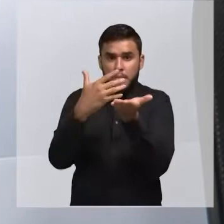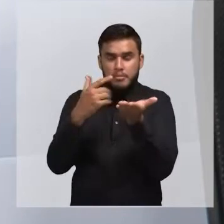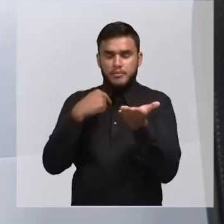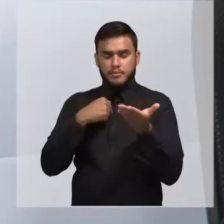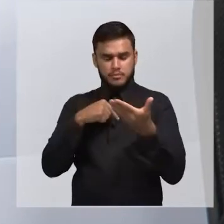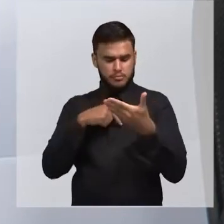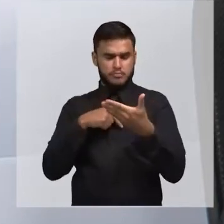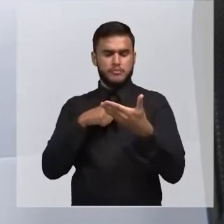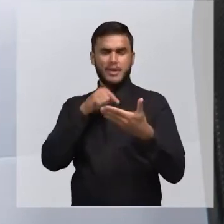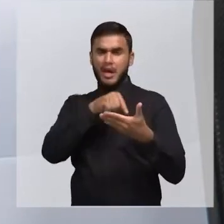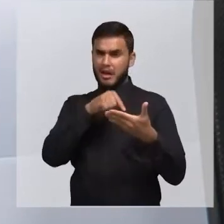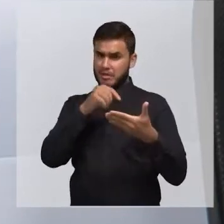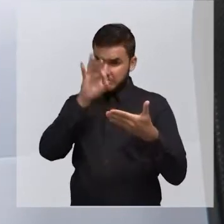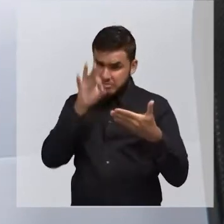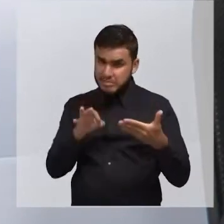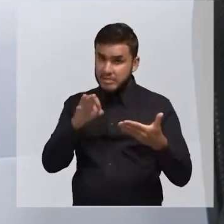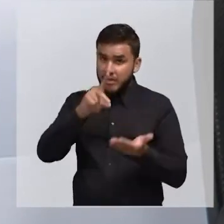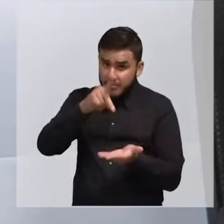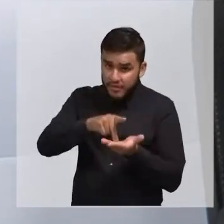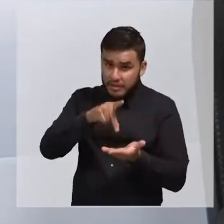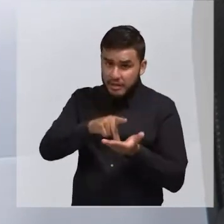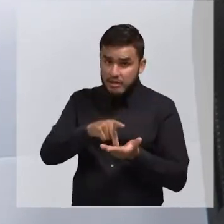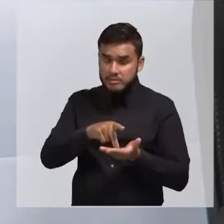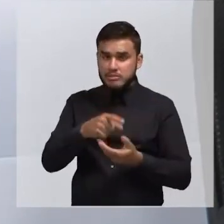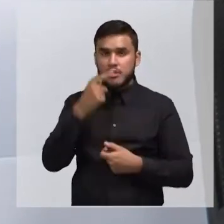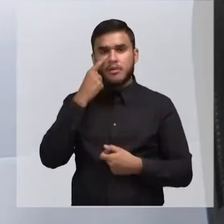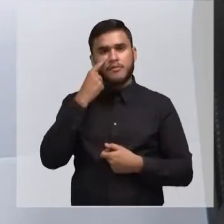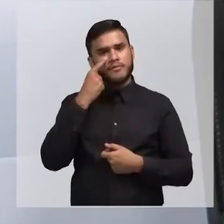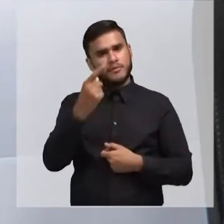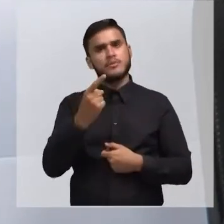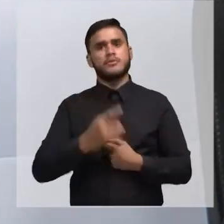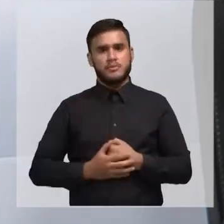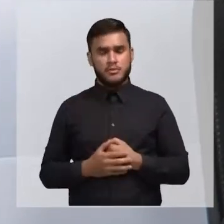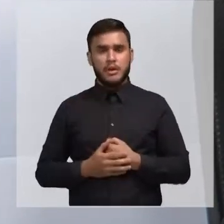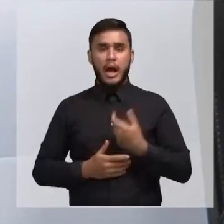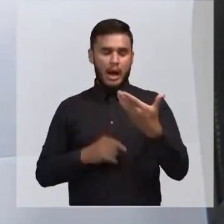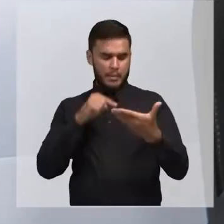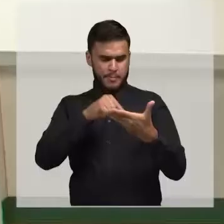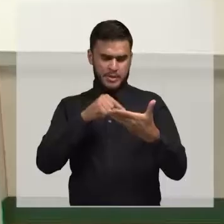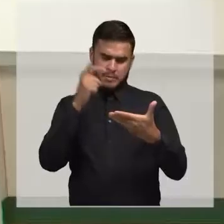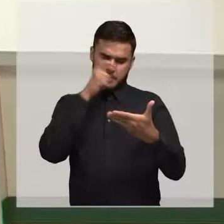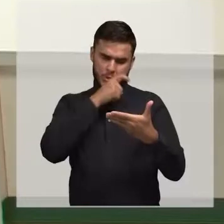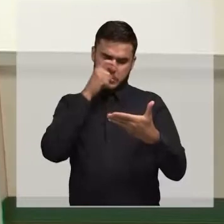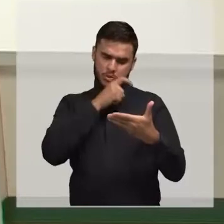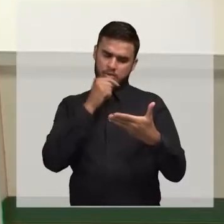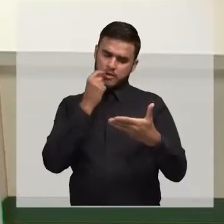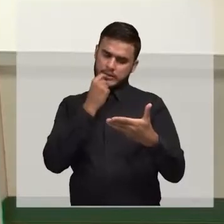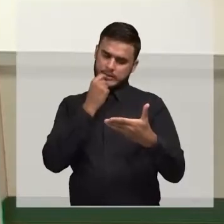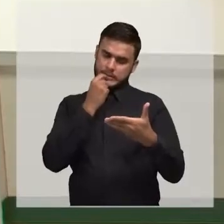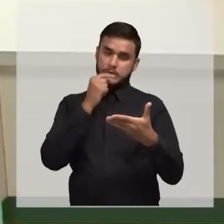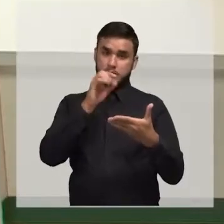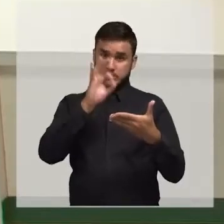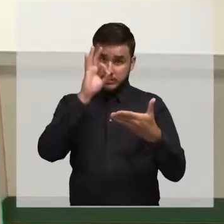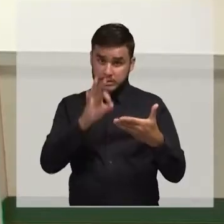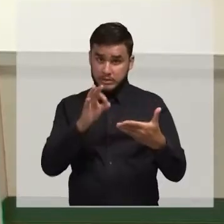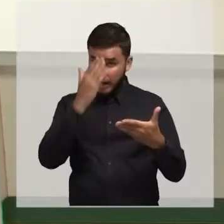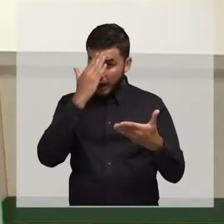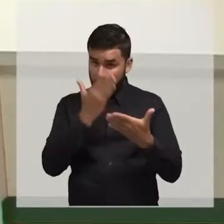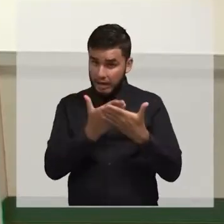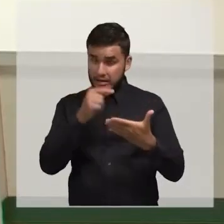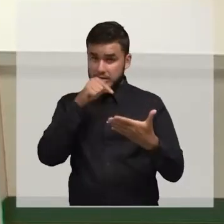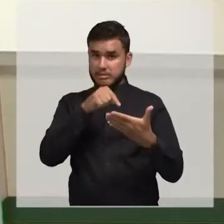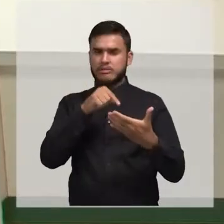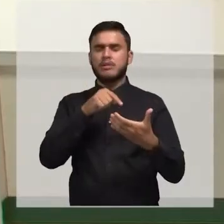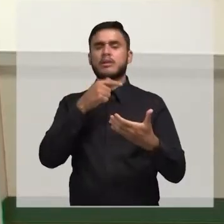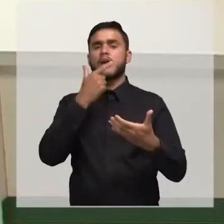Facebook e tal, veja a primeira fonte. É bom você falar isso, viu, Luiz? Sabe se o site